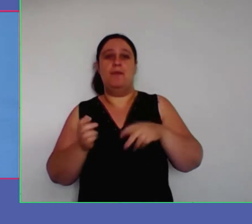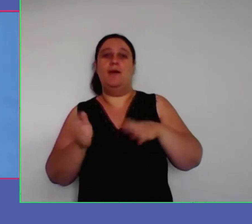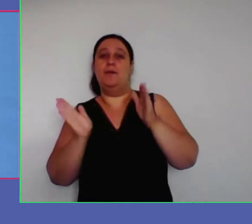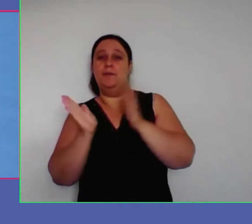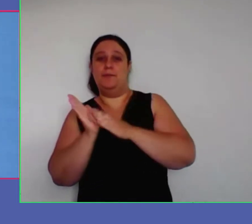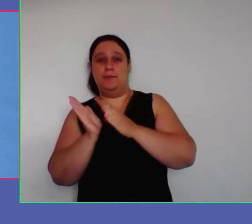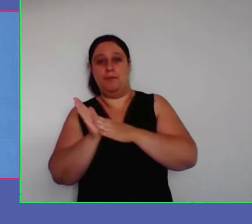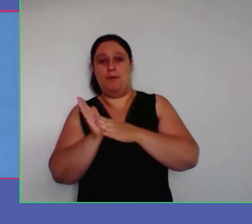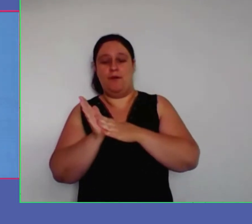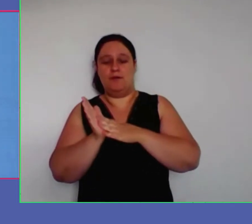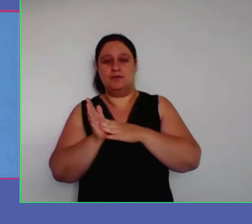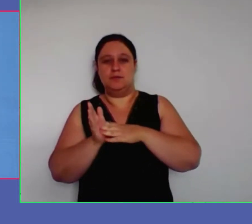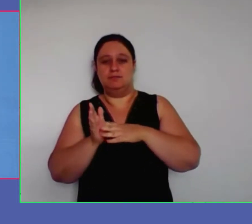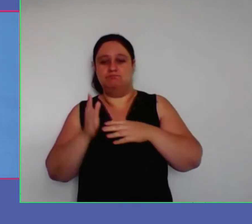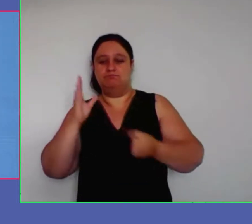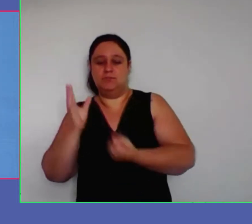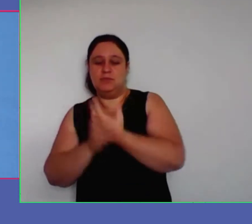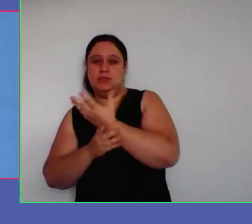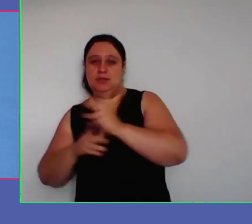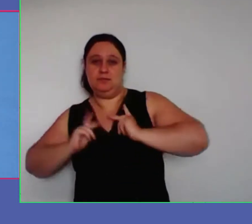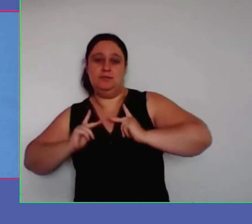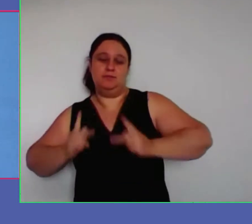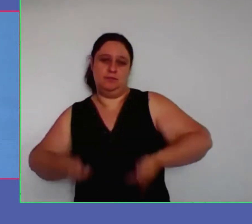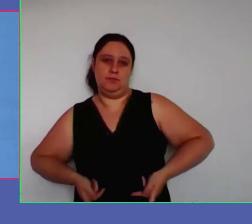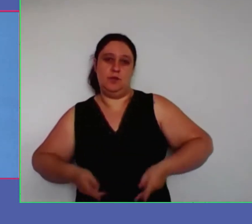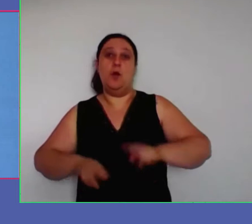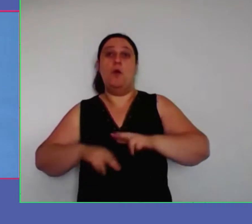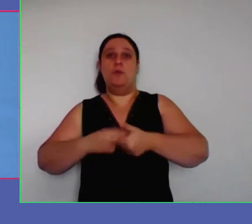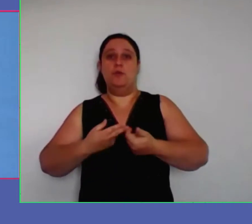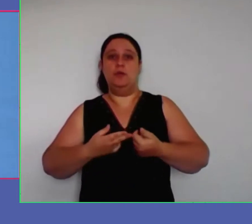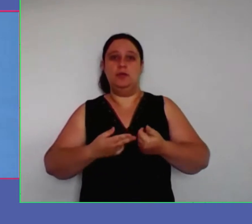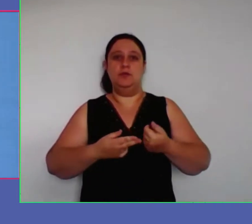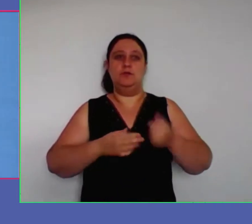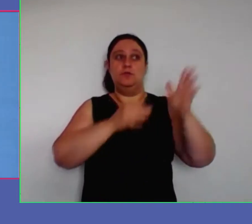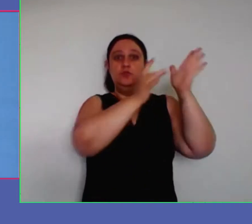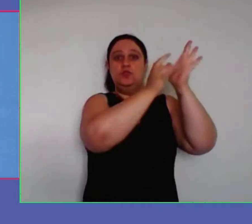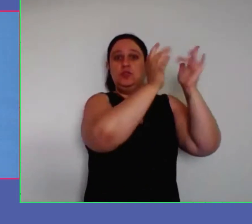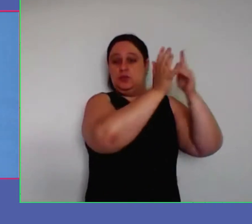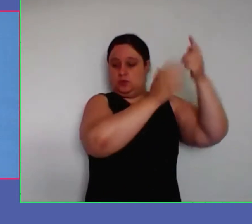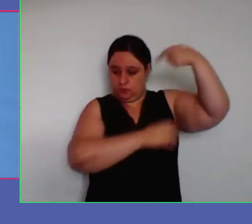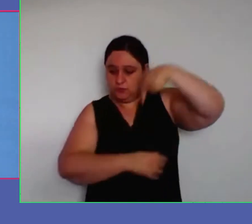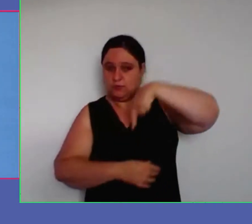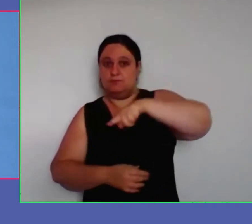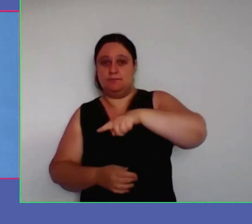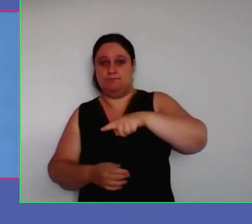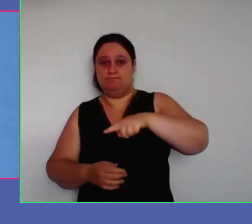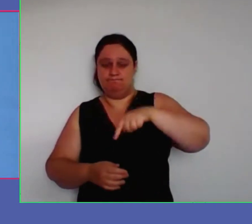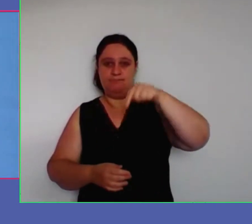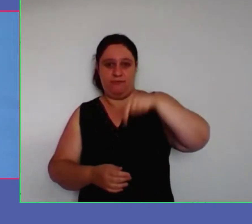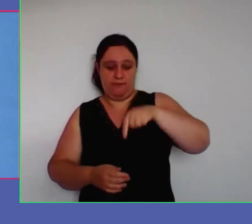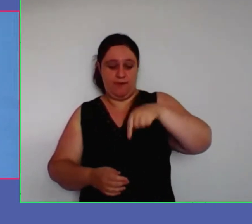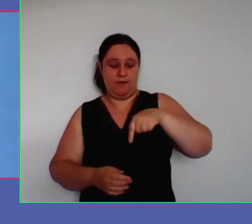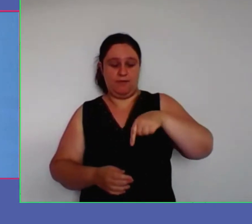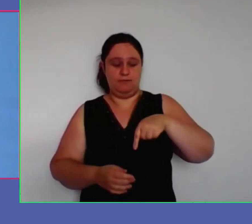Por isso Deus enviou seu próprio Filho, Cristo, para novamente